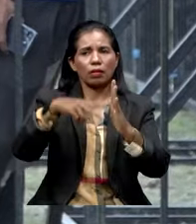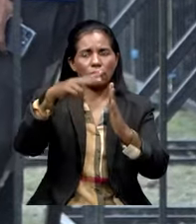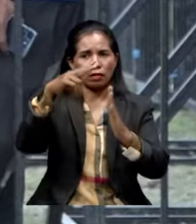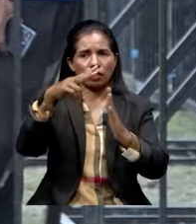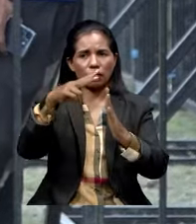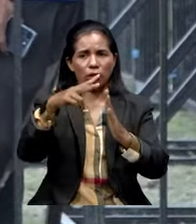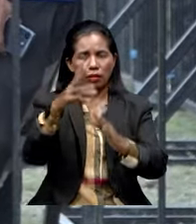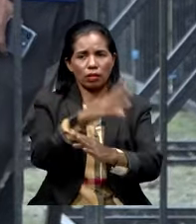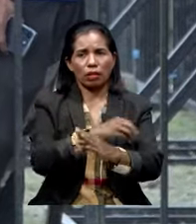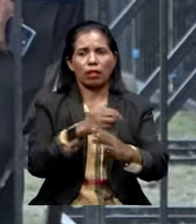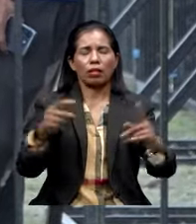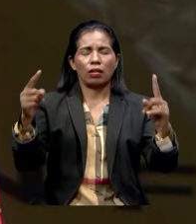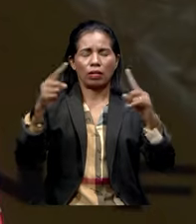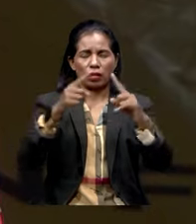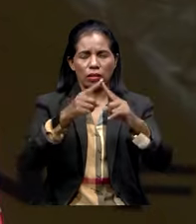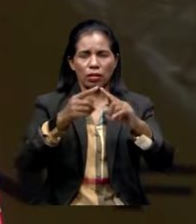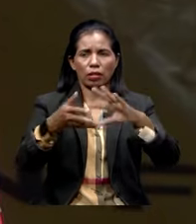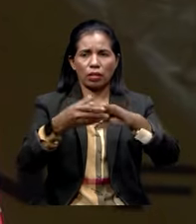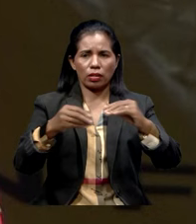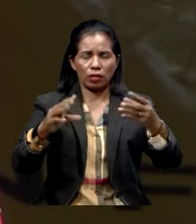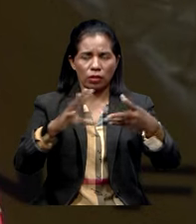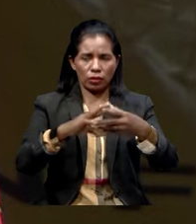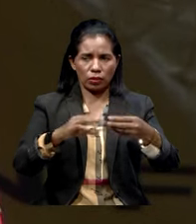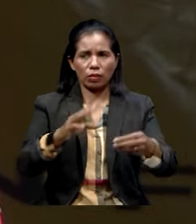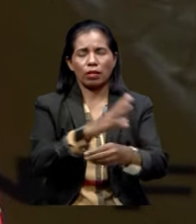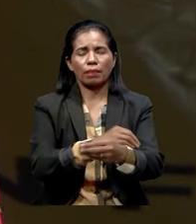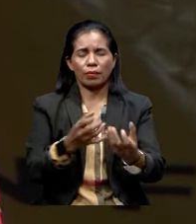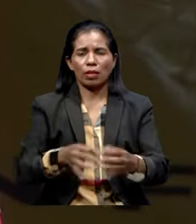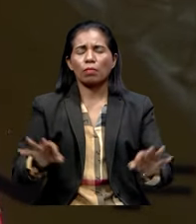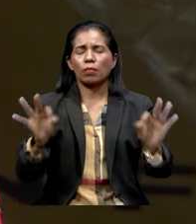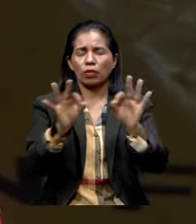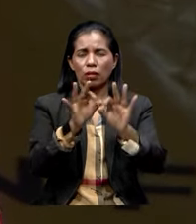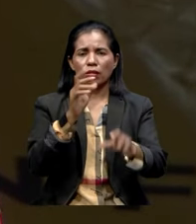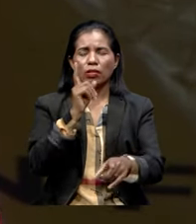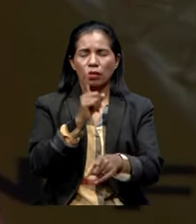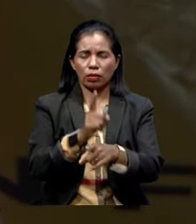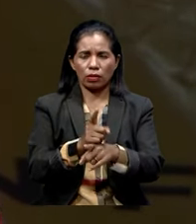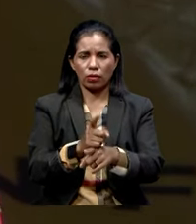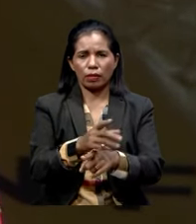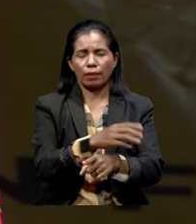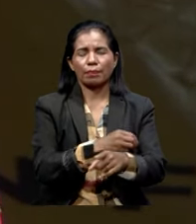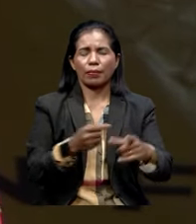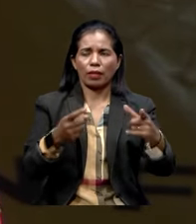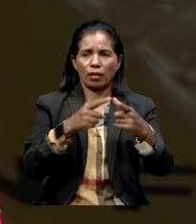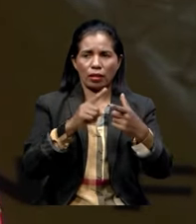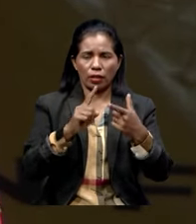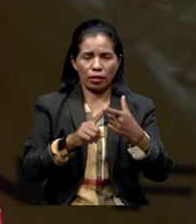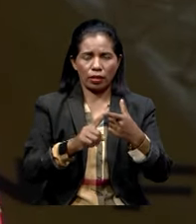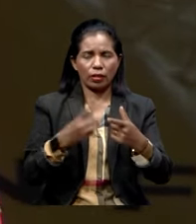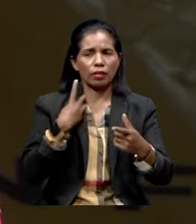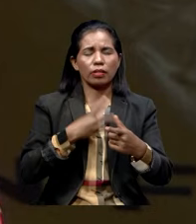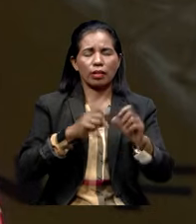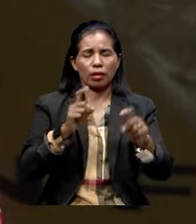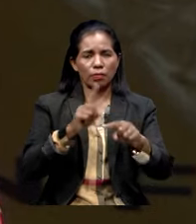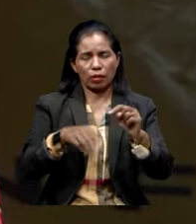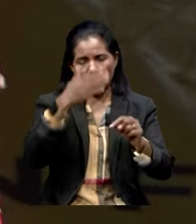de Comana, que mais histórico também temos, importante também temos, Barrai de Né e de La Bela Lua,